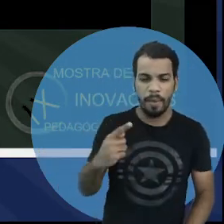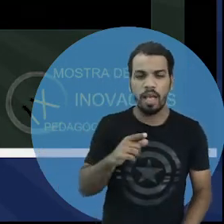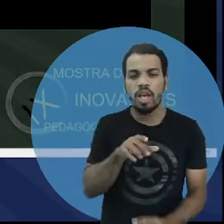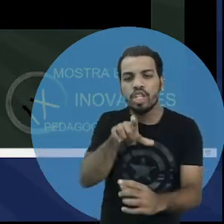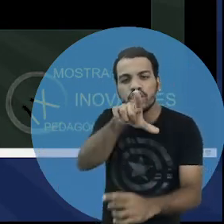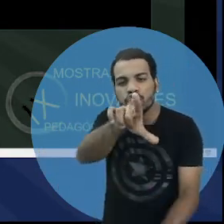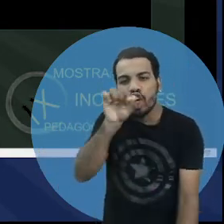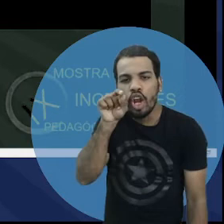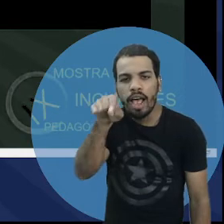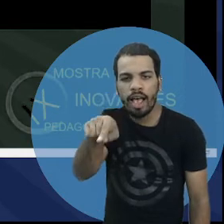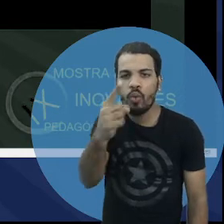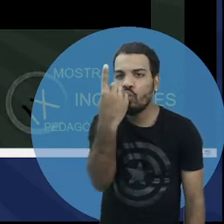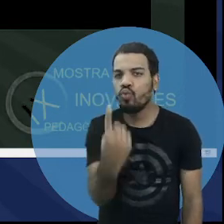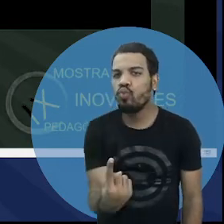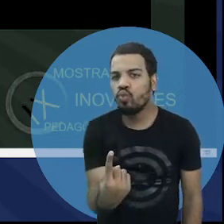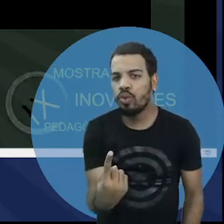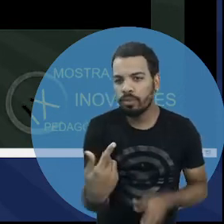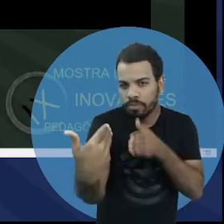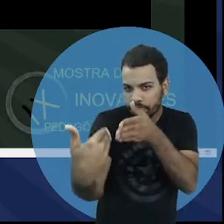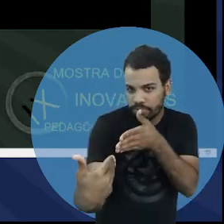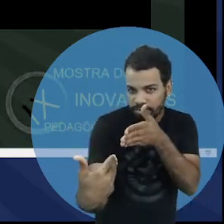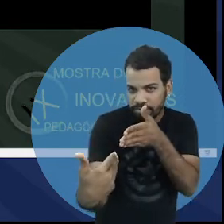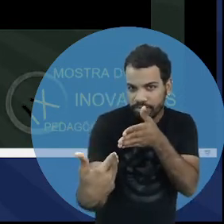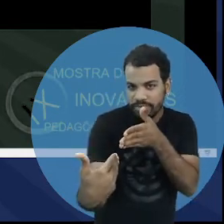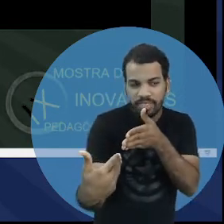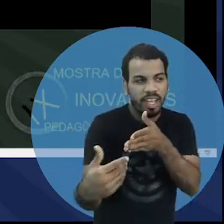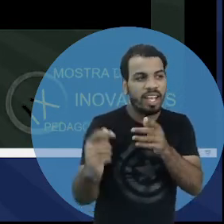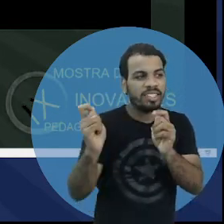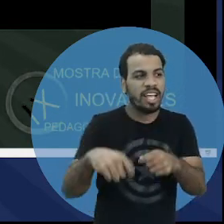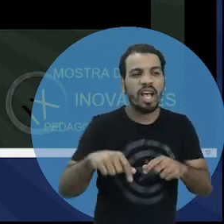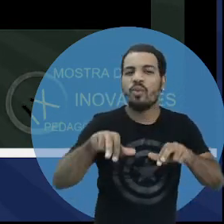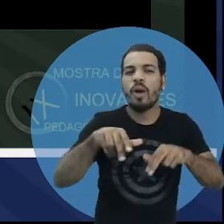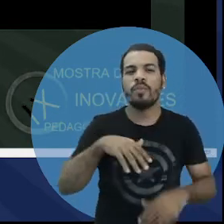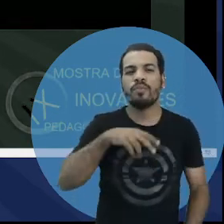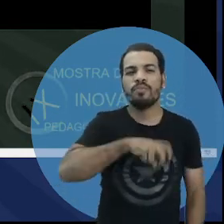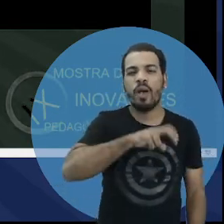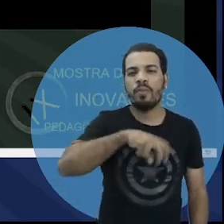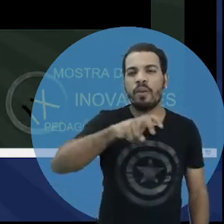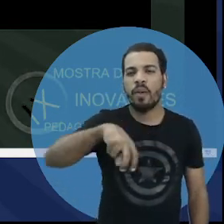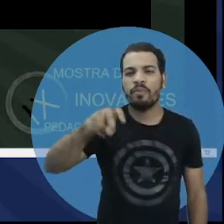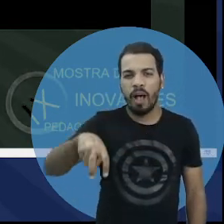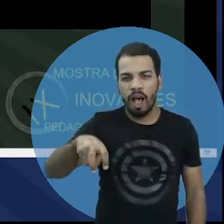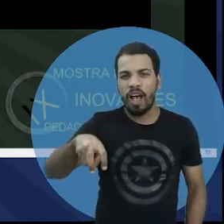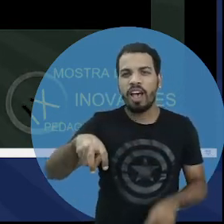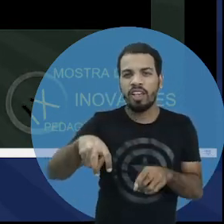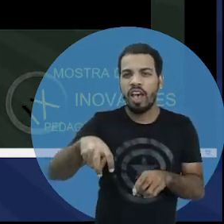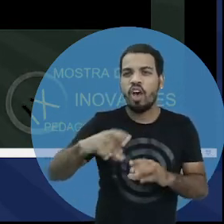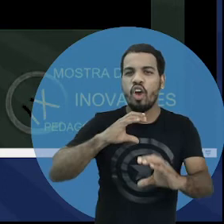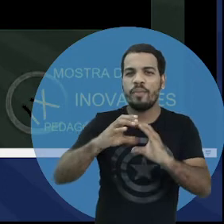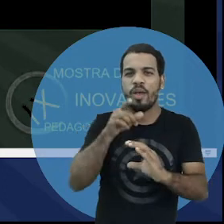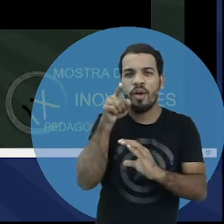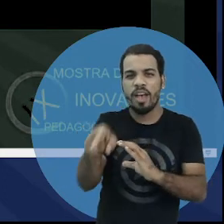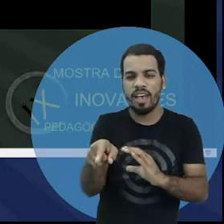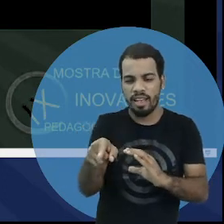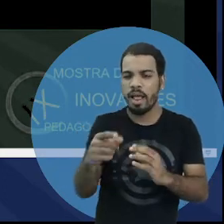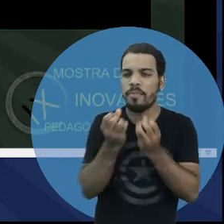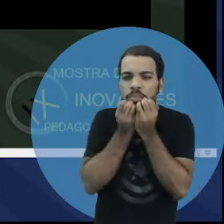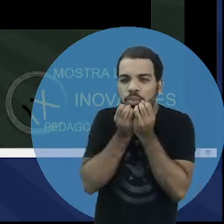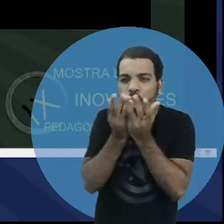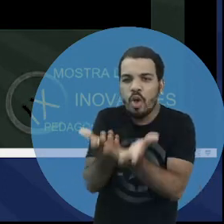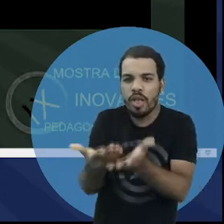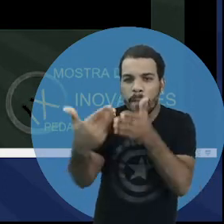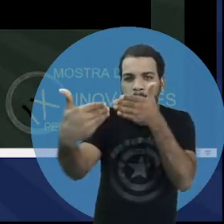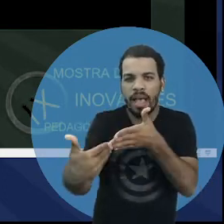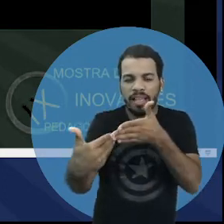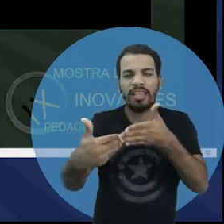vai ver mais na frente. Você consegue andar até essa pessoa e você abre uma comunicação apenas com ela. Você consegue contar alguma coisa para ela, ou com o